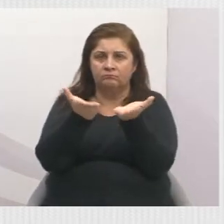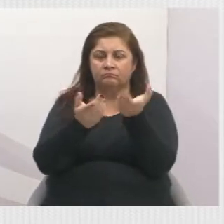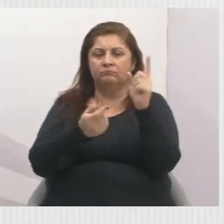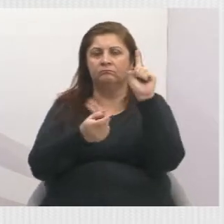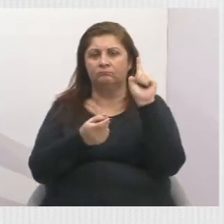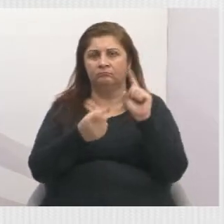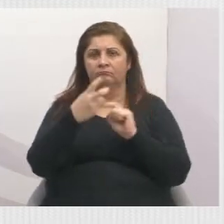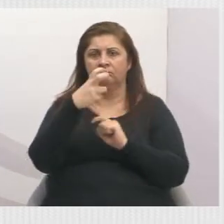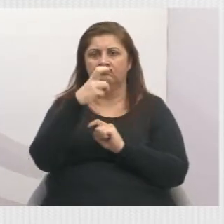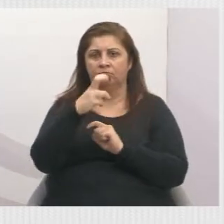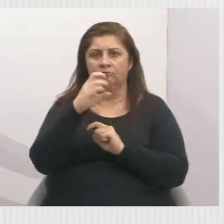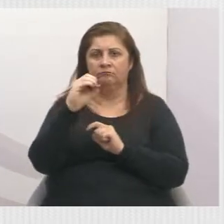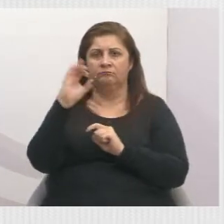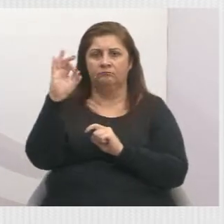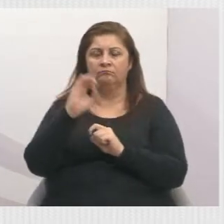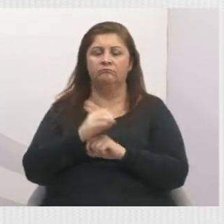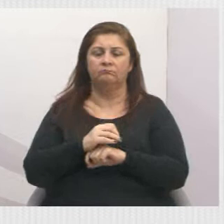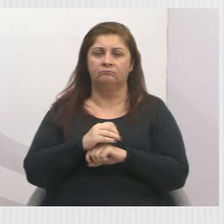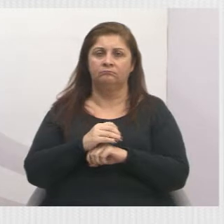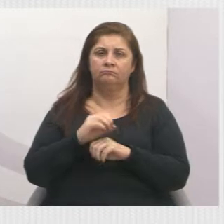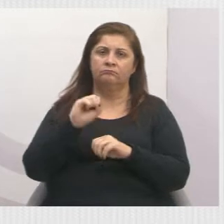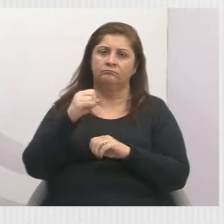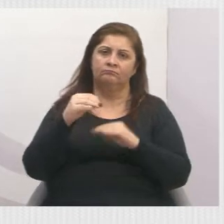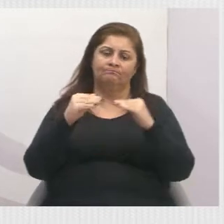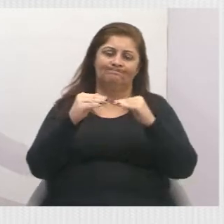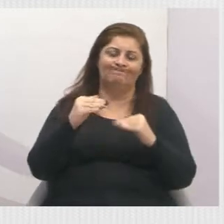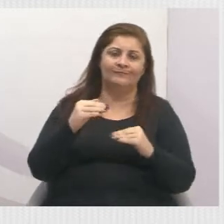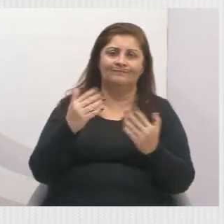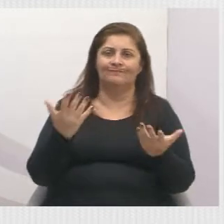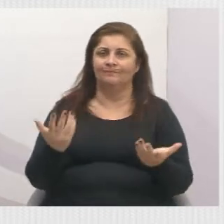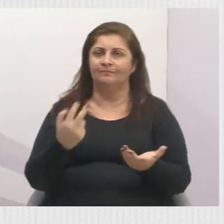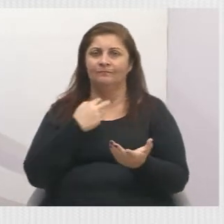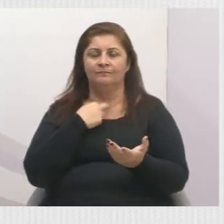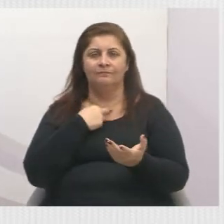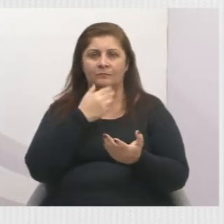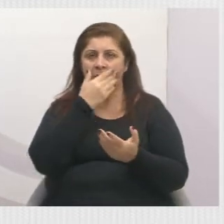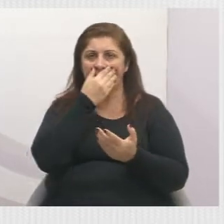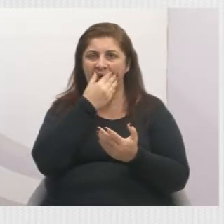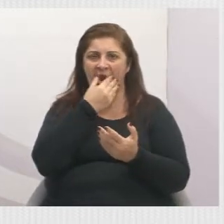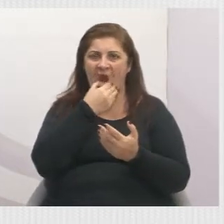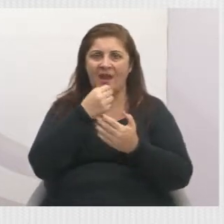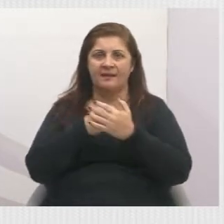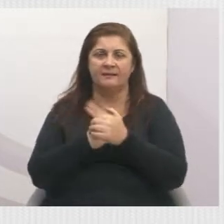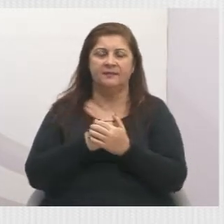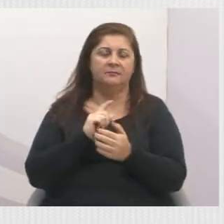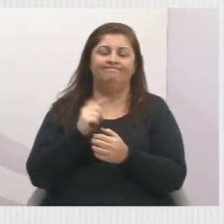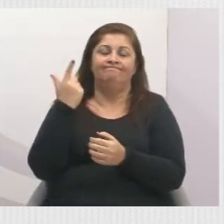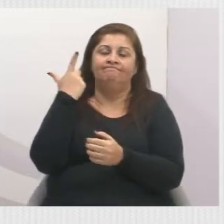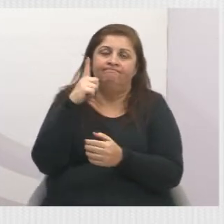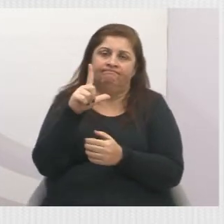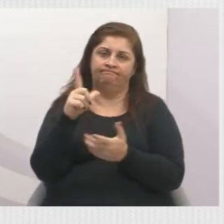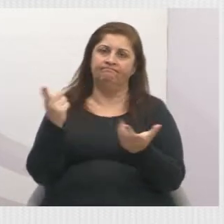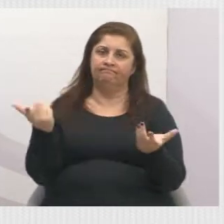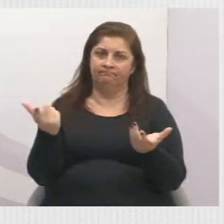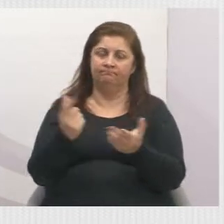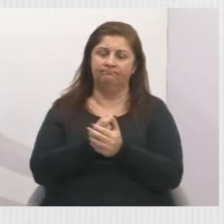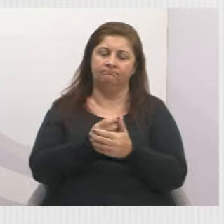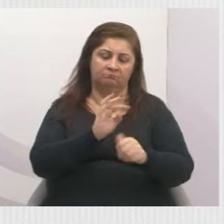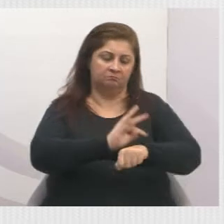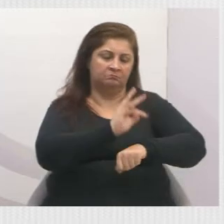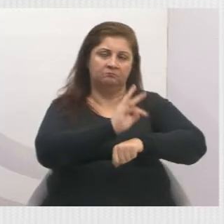com 50%. Abaixo disso, nós não fomos recomendados, não nos foi recomendado pelo